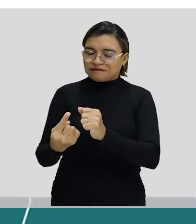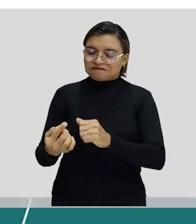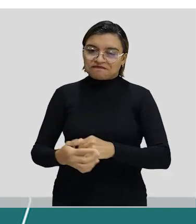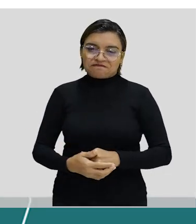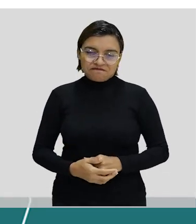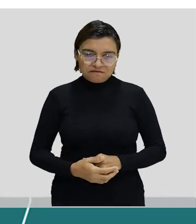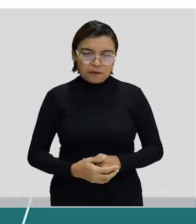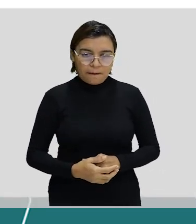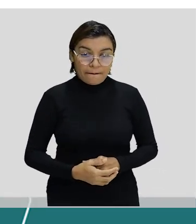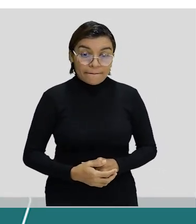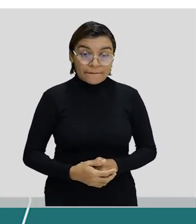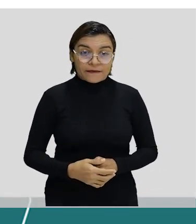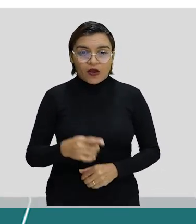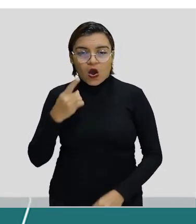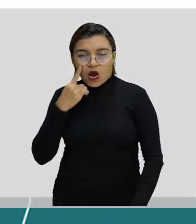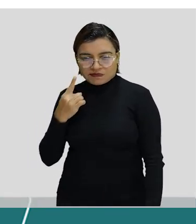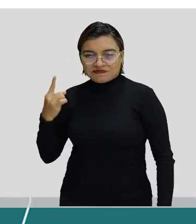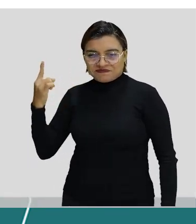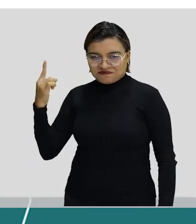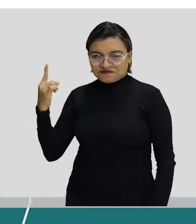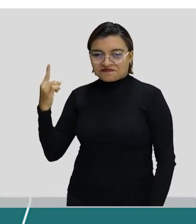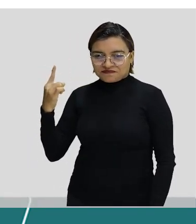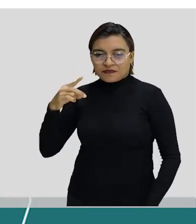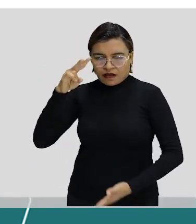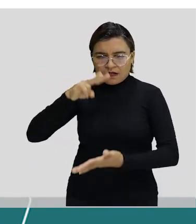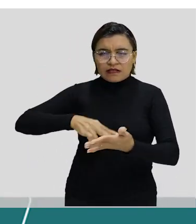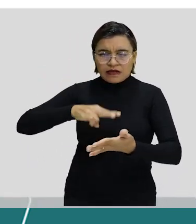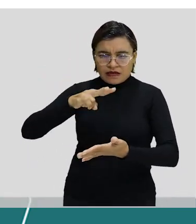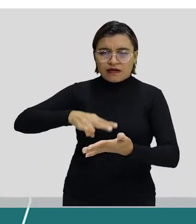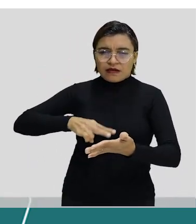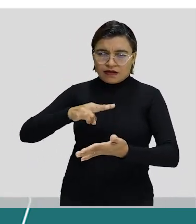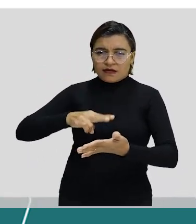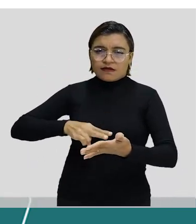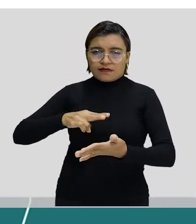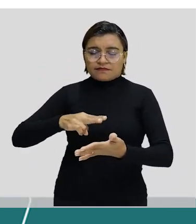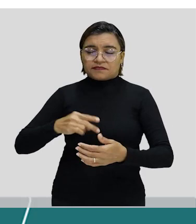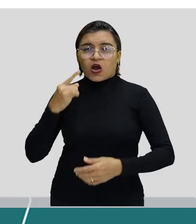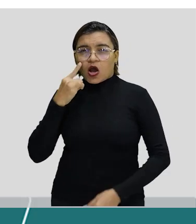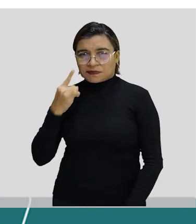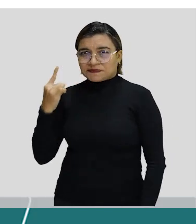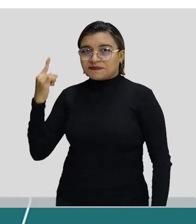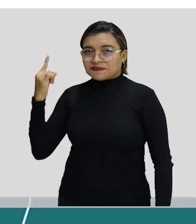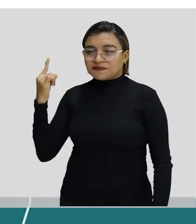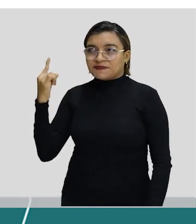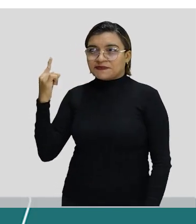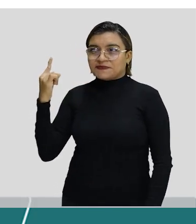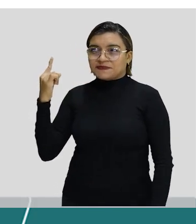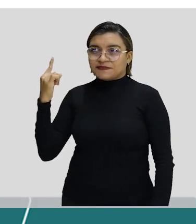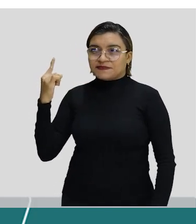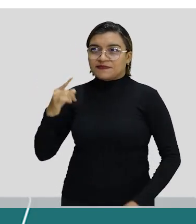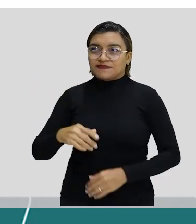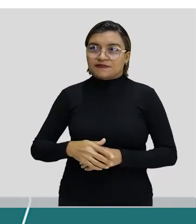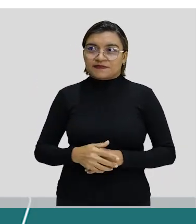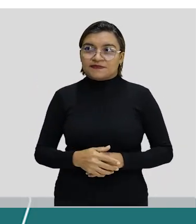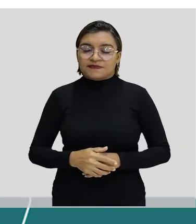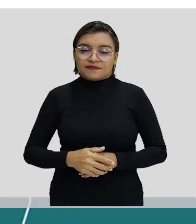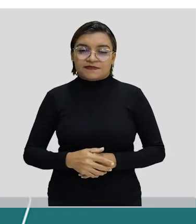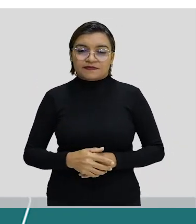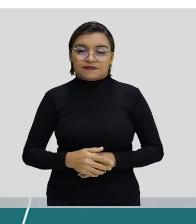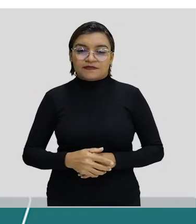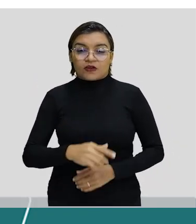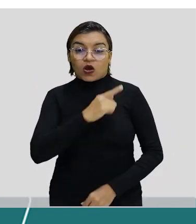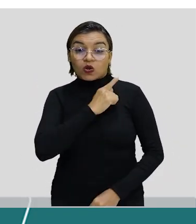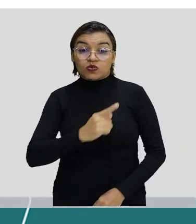que a implantação de sistema integrado aos governos, olha só, federal